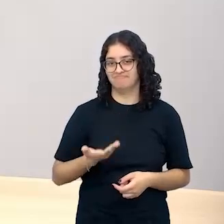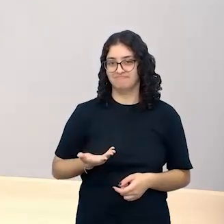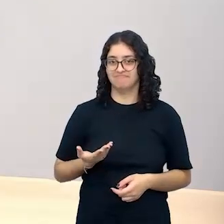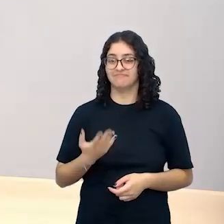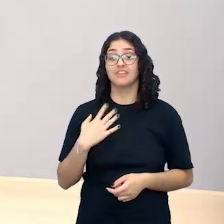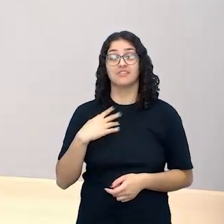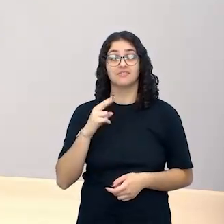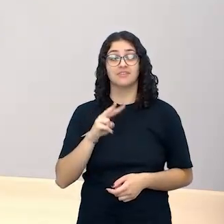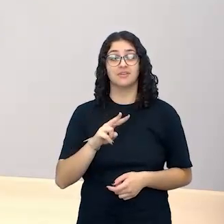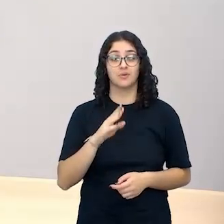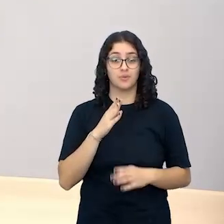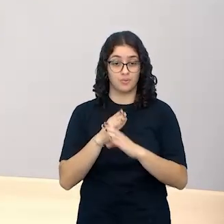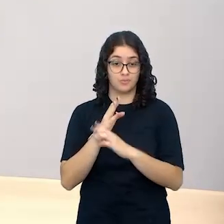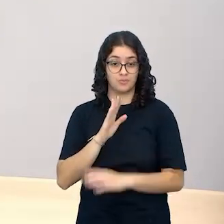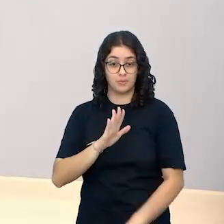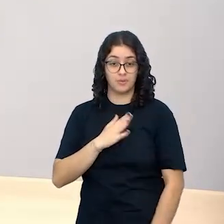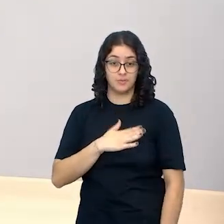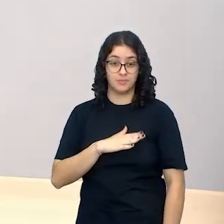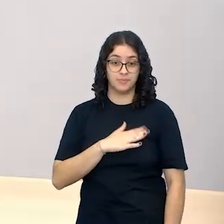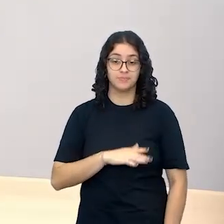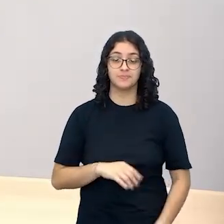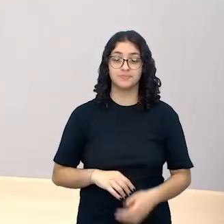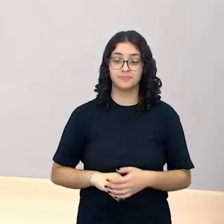eu encontro aqui,